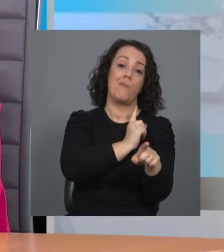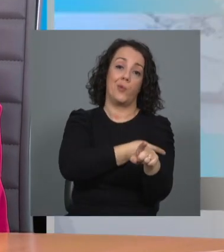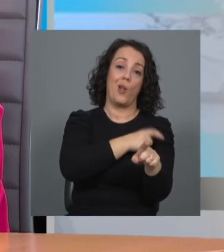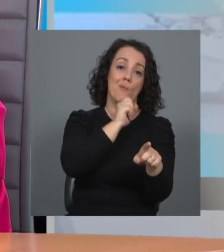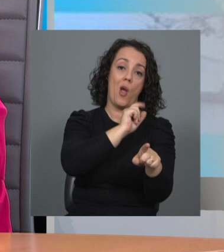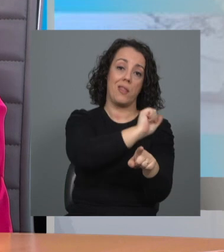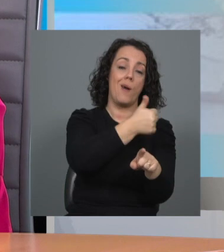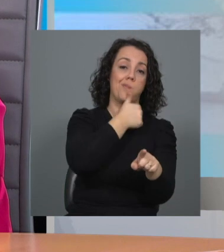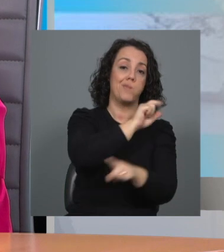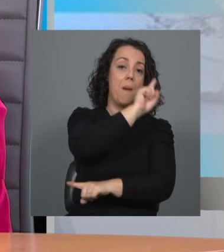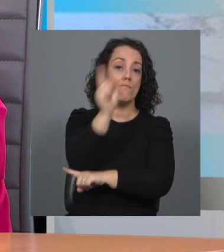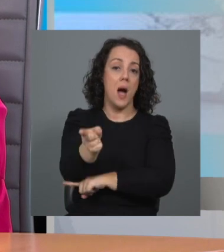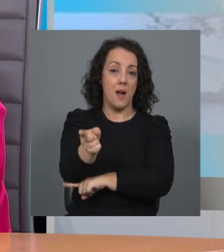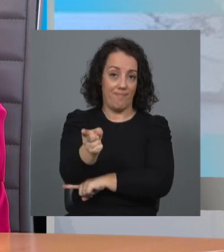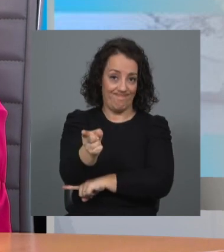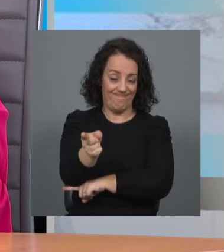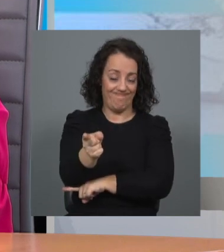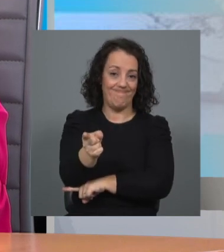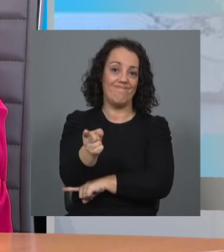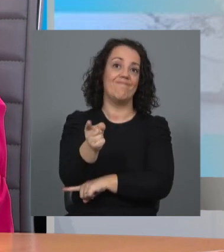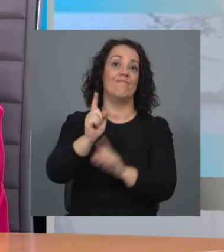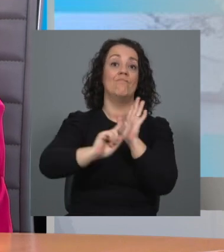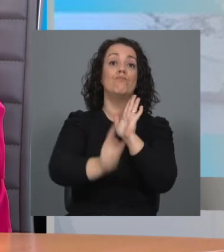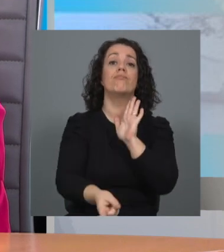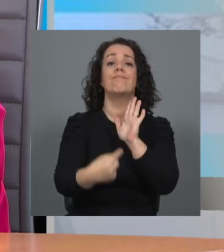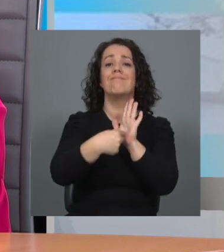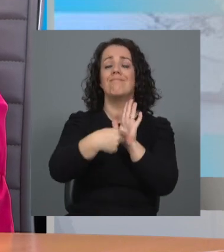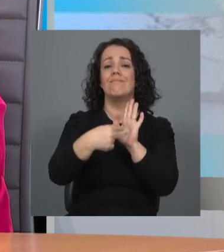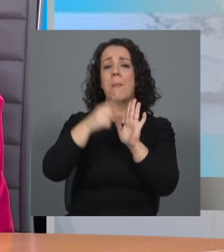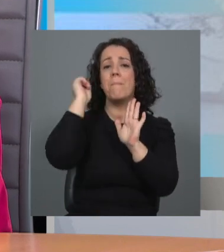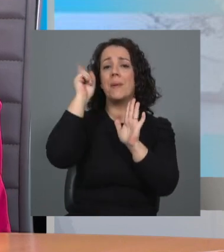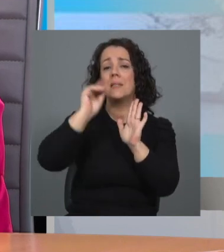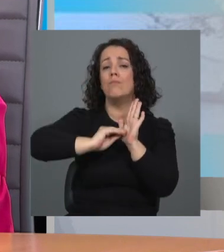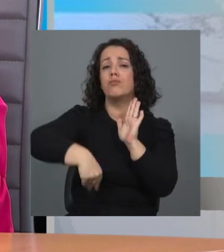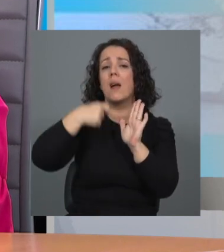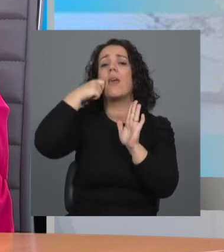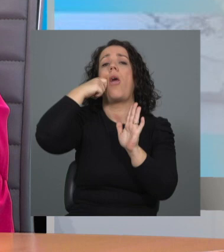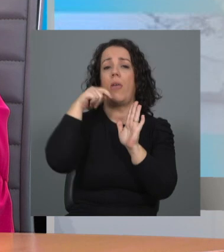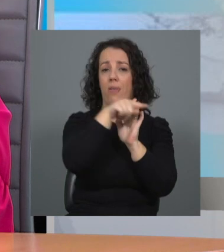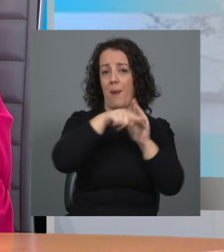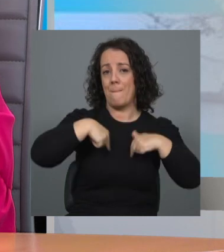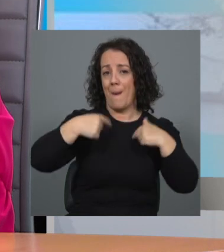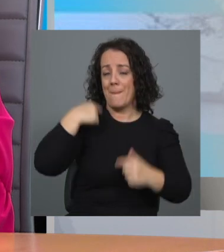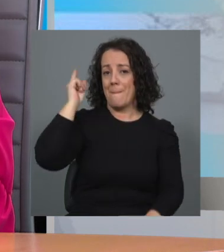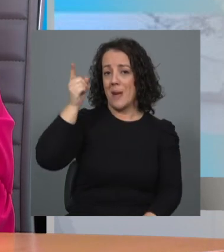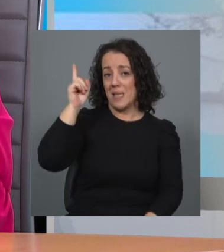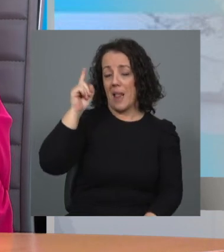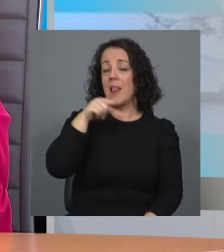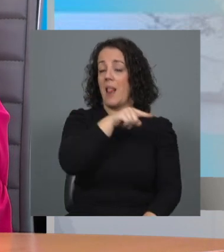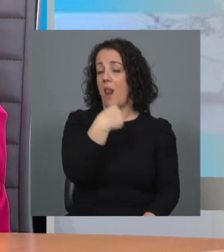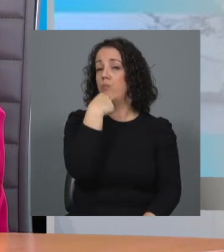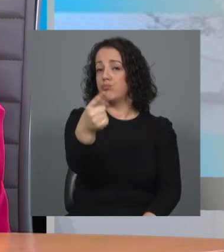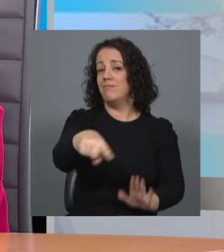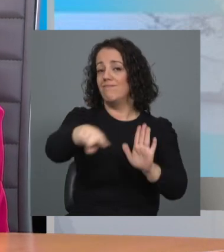sua vontade. Será dele o novo decreto de estado de emergência e, portanto, será ele a colocar as